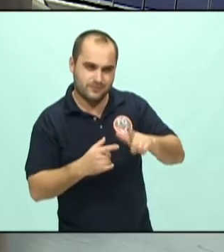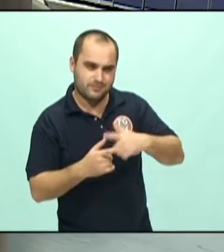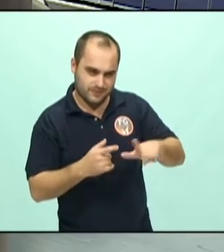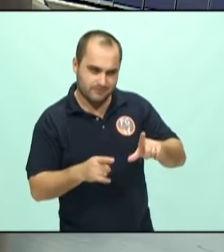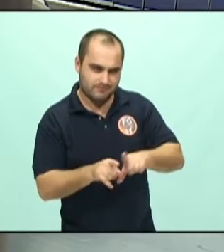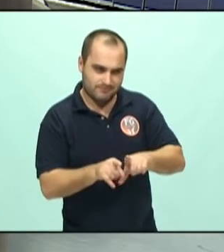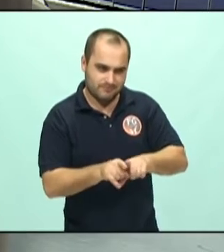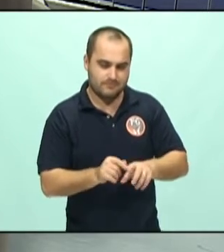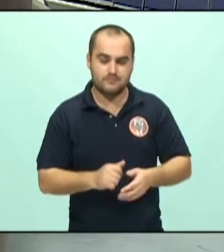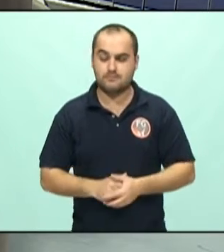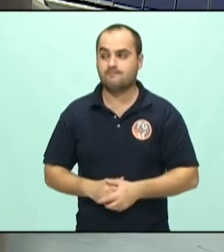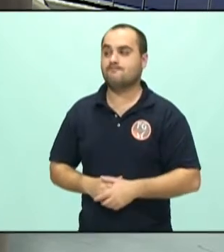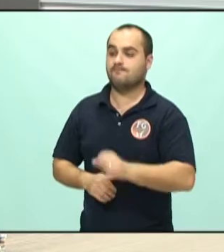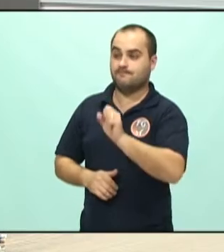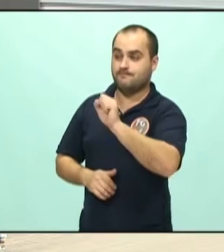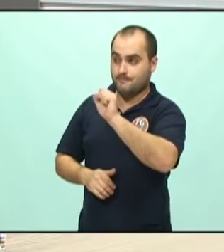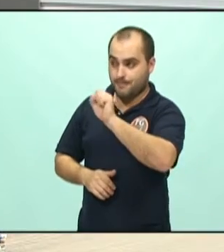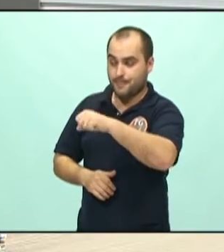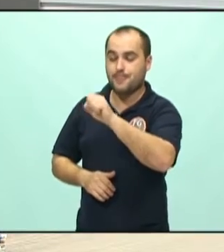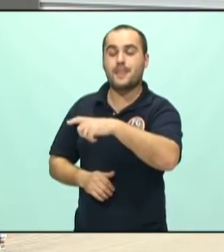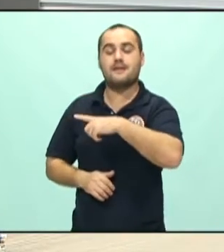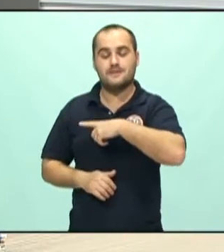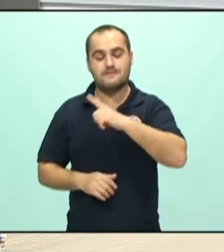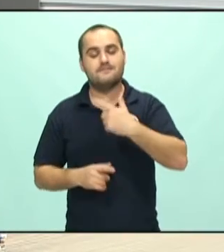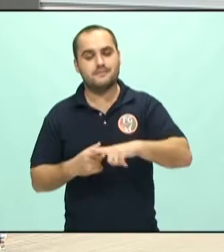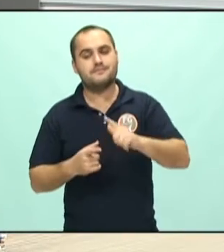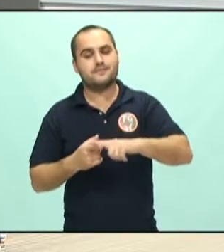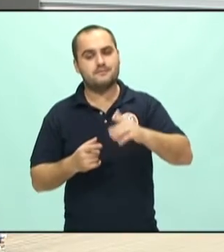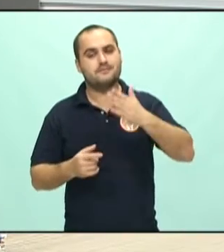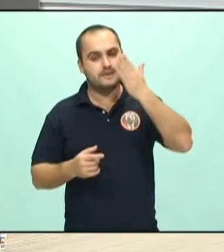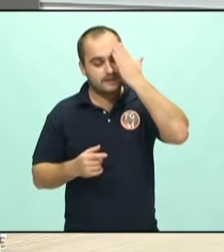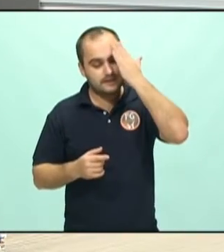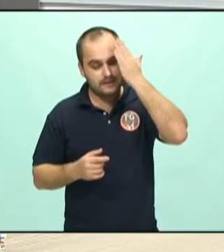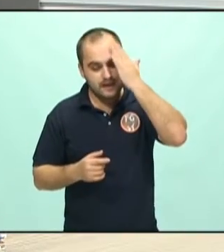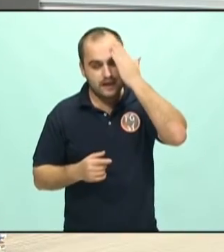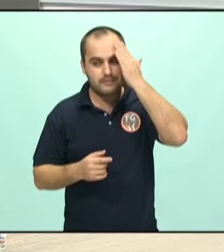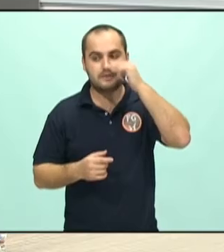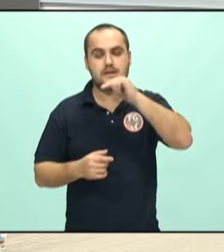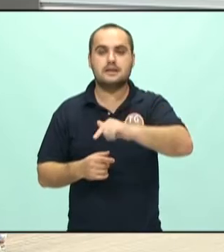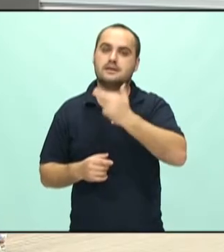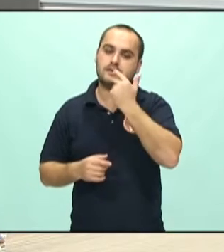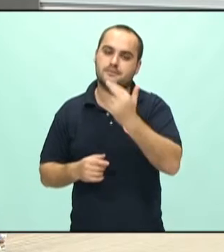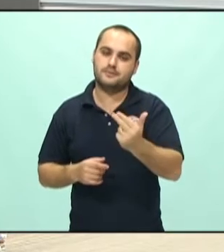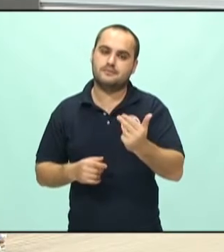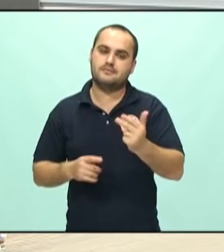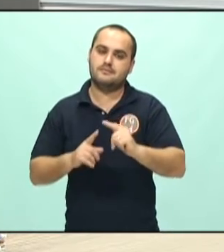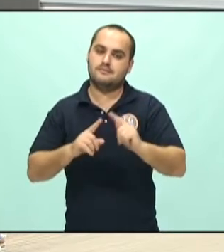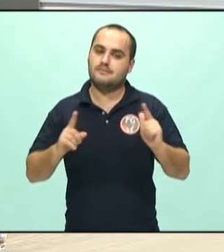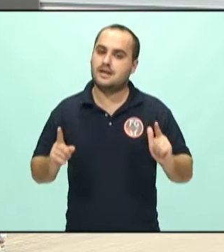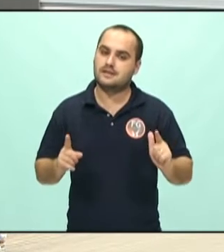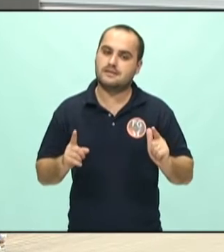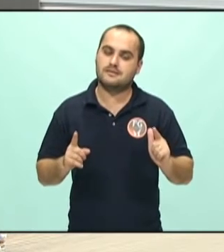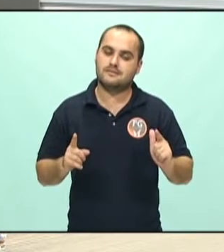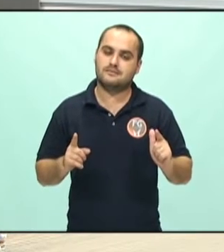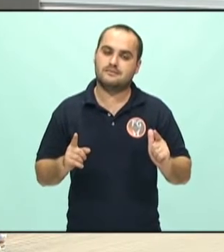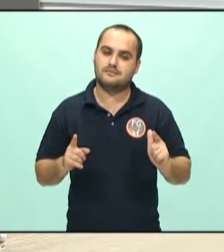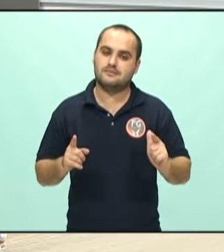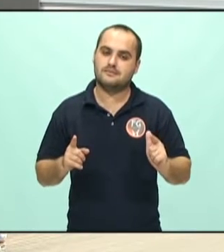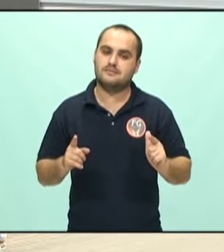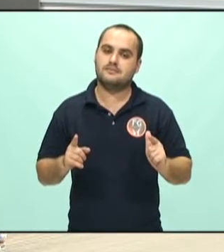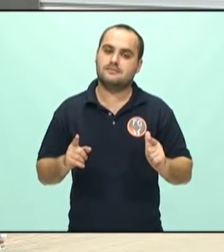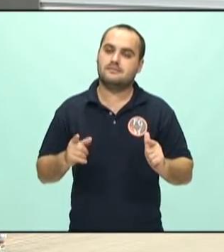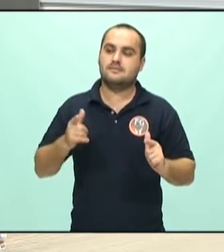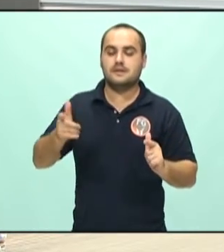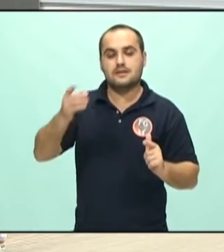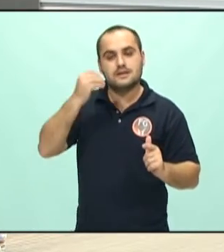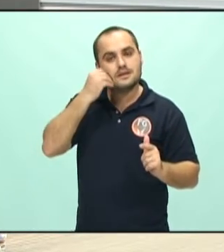isso sim é desgastante a gente sabe nós sabemos né dessa dessa situação mas é uma forma nerd não regulamenta